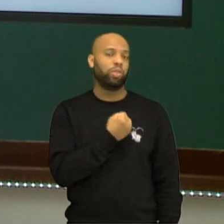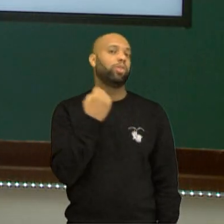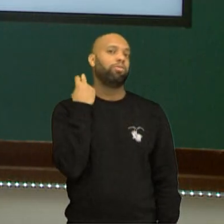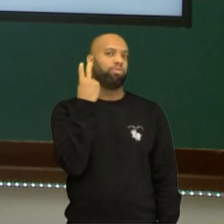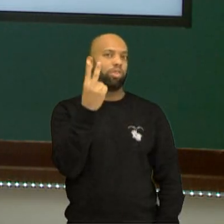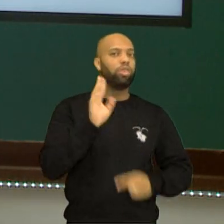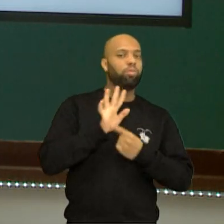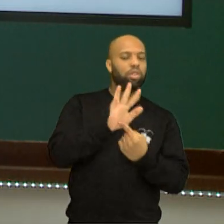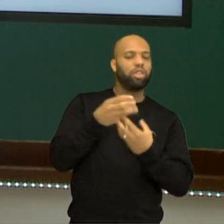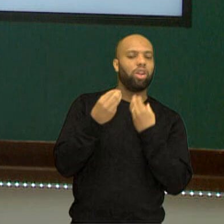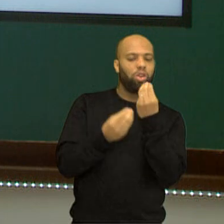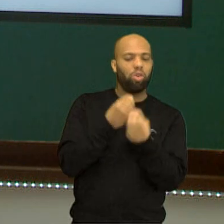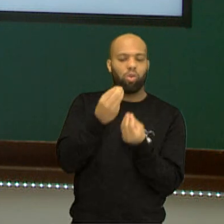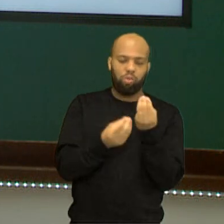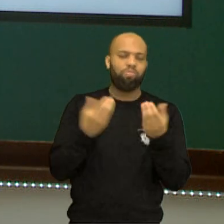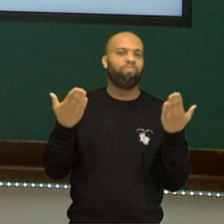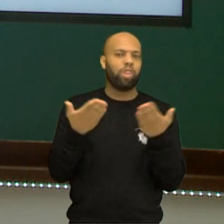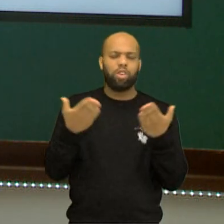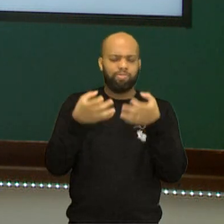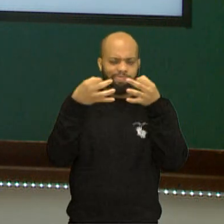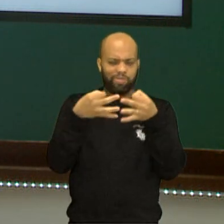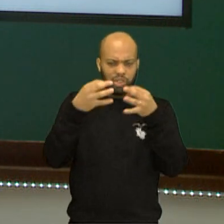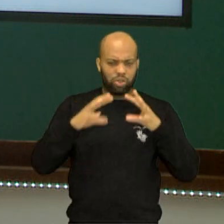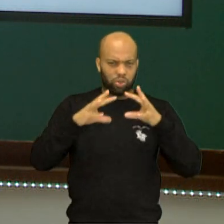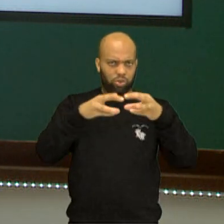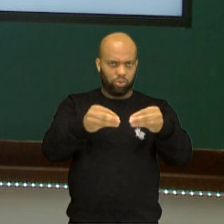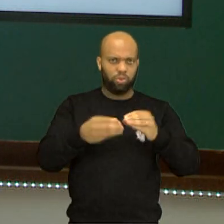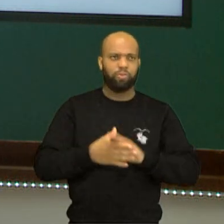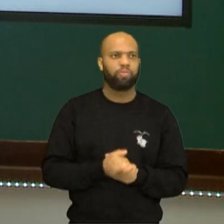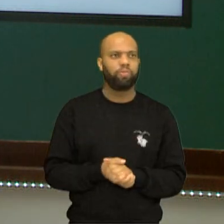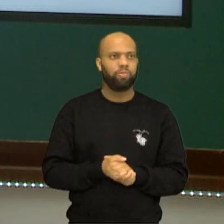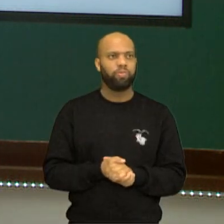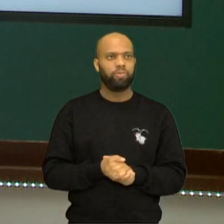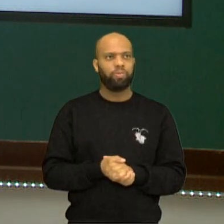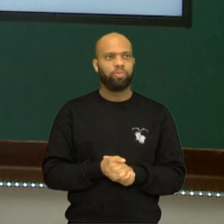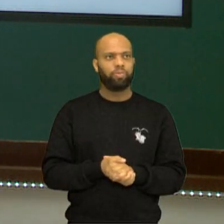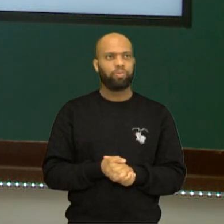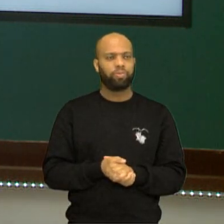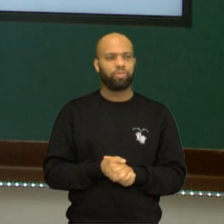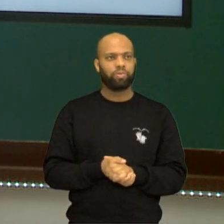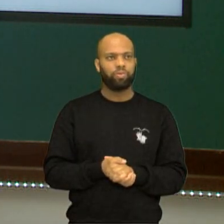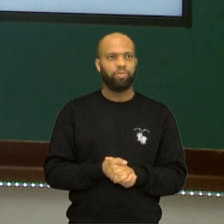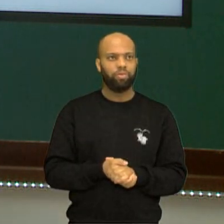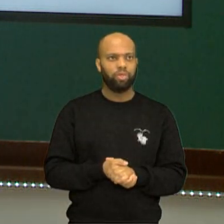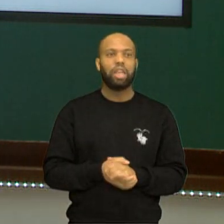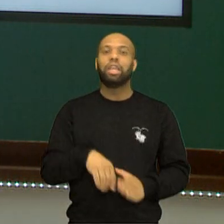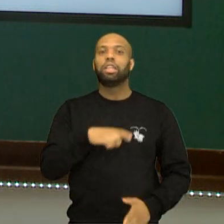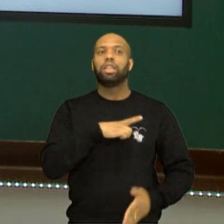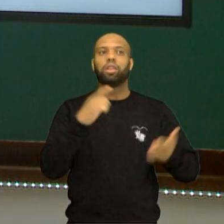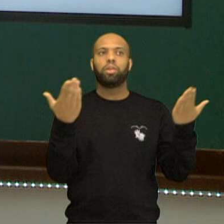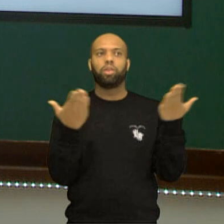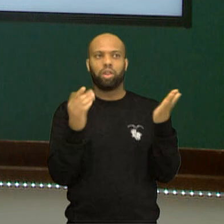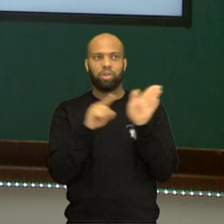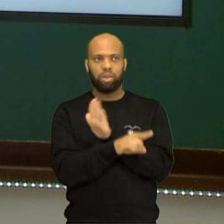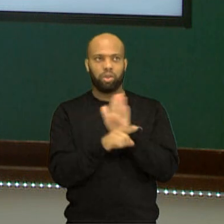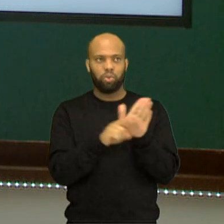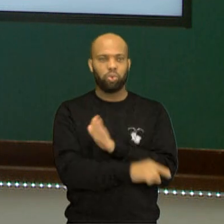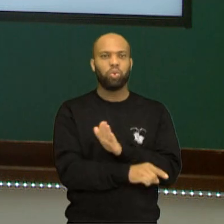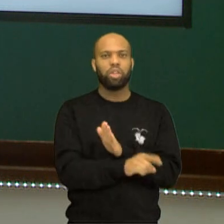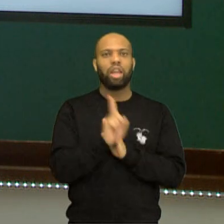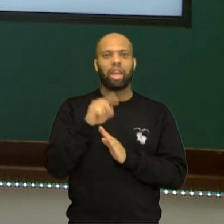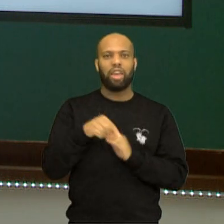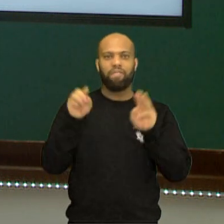poder mostrar para vocês ver como é que está, se está tudo certo aí, se está tudo rolando, ok? Tem um exercício da UFPR Litoral